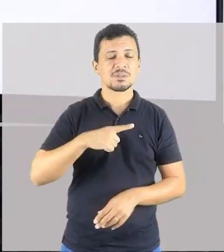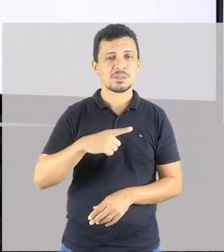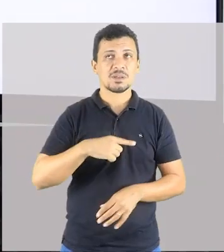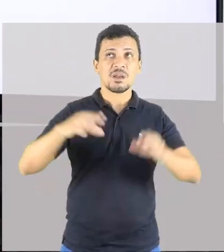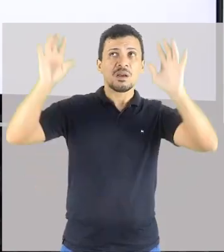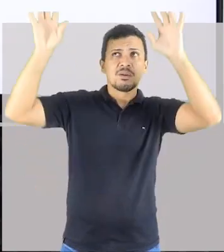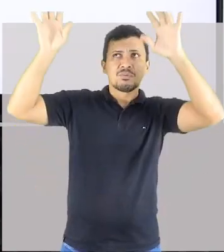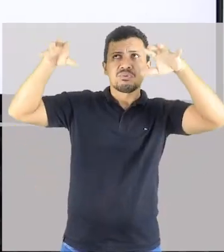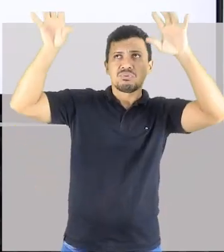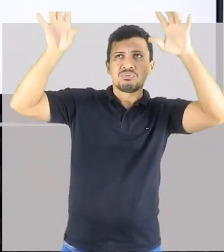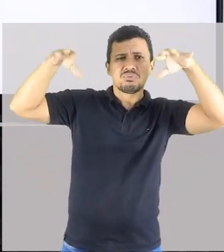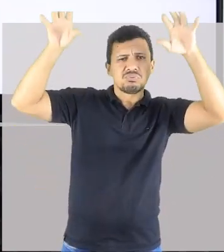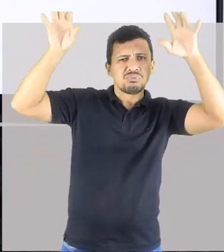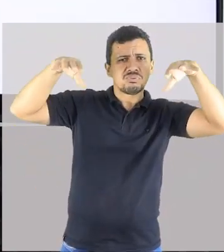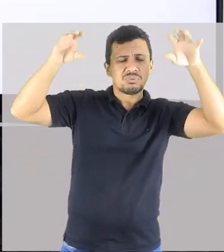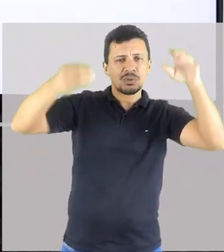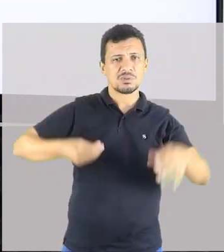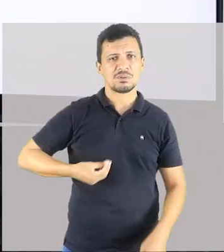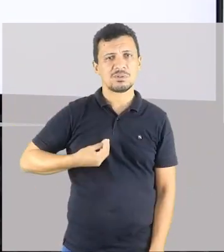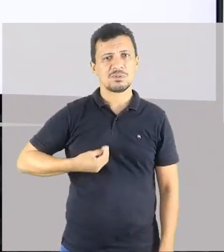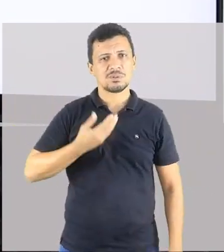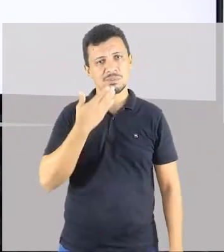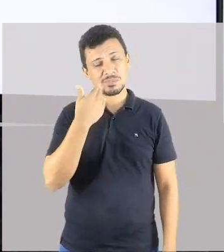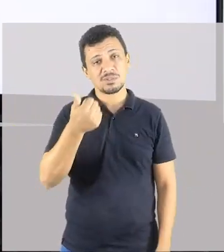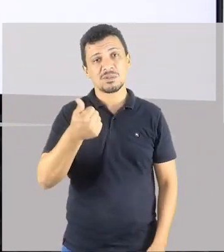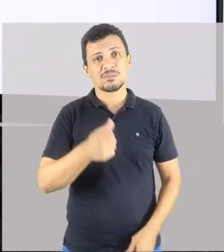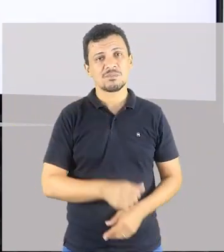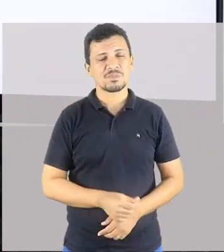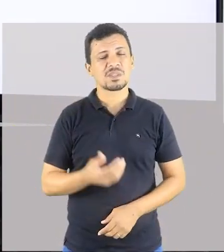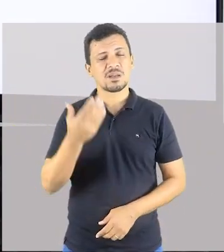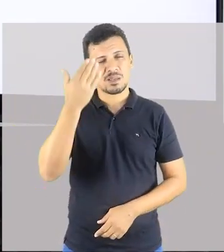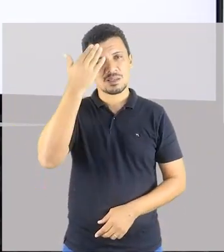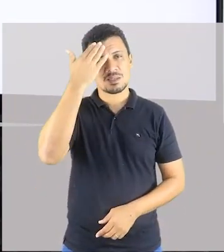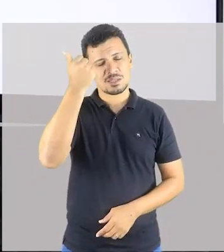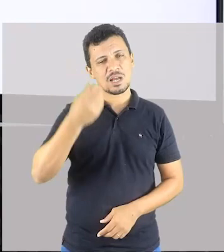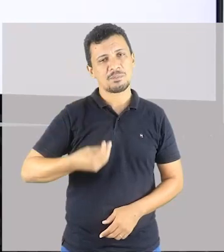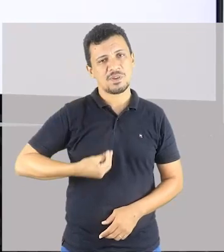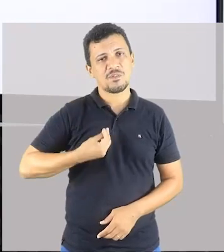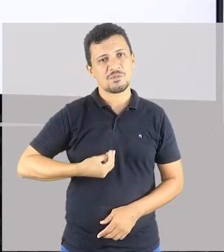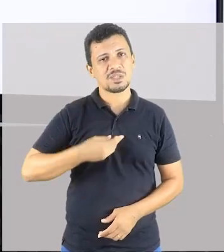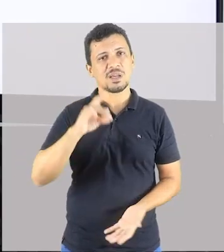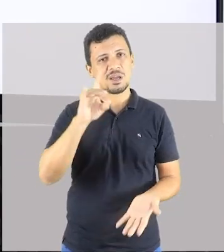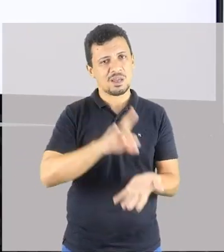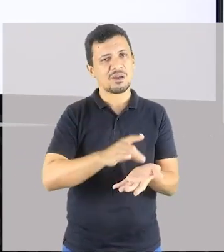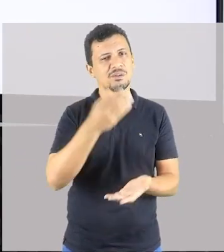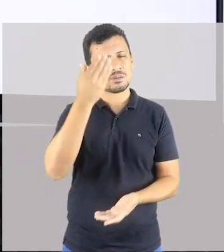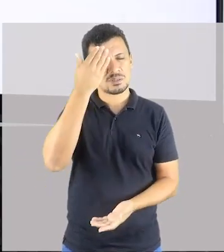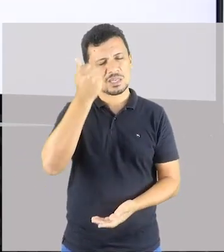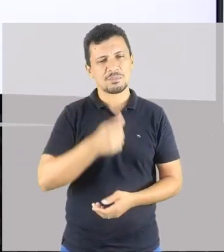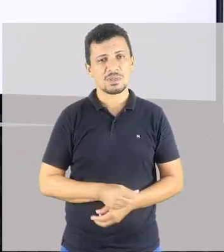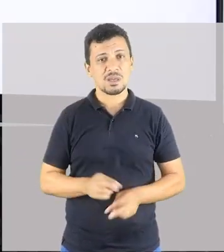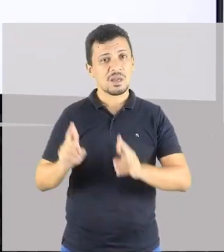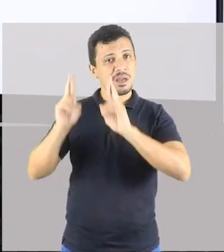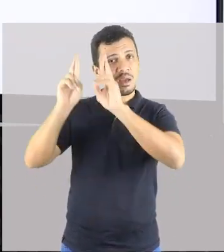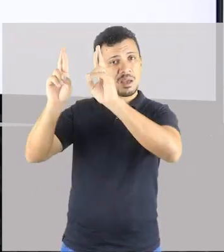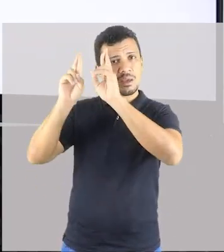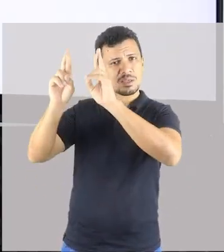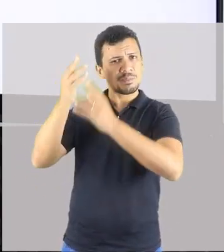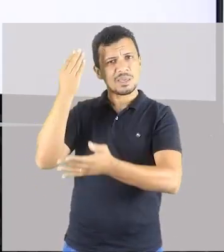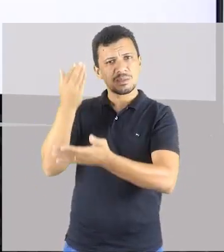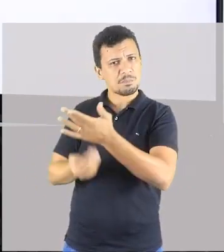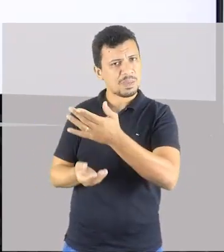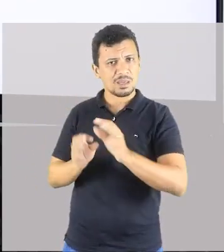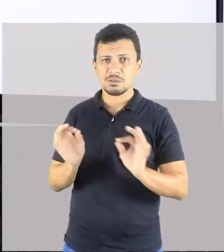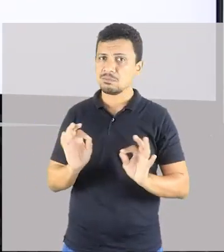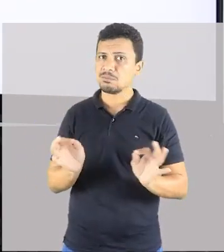chuva pudesse trazer. Então, ele sabe da sua realidade, mas ele não perde a esperança de um tempo